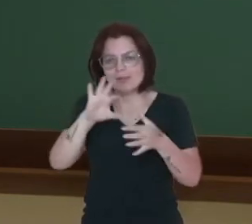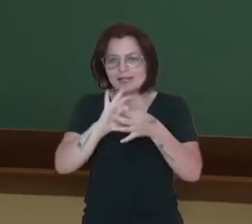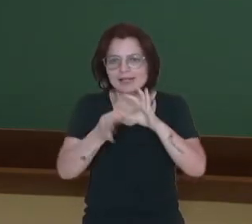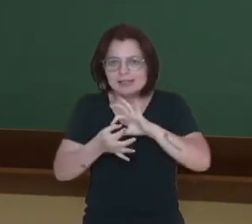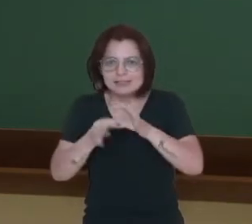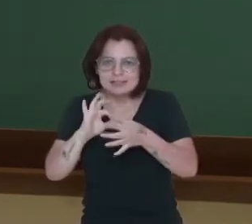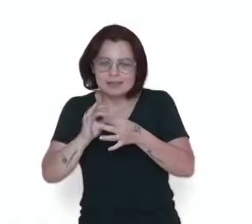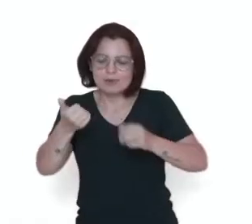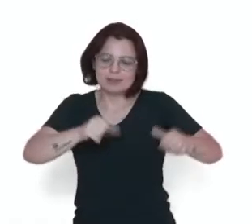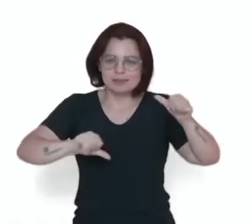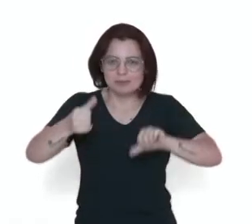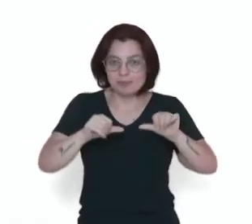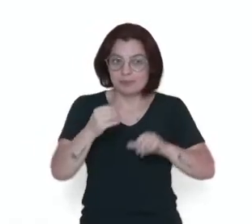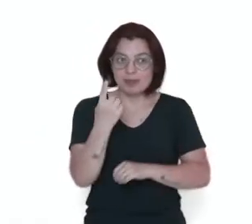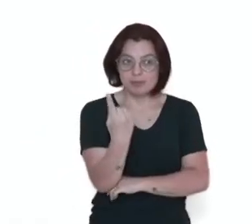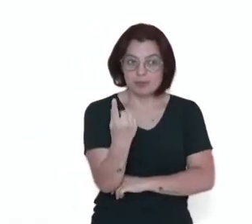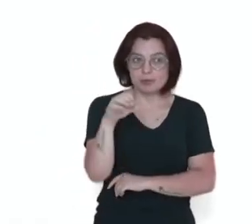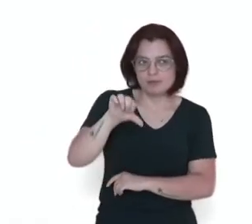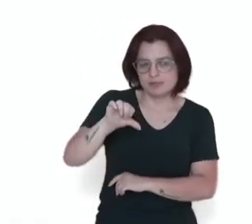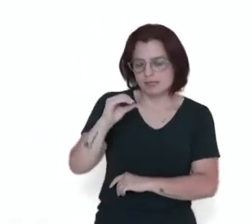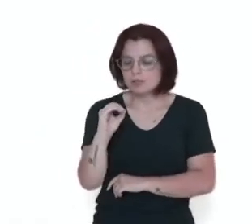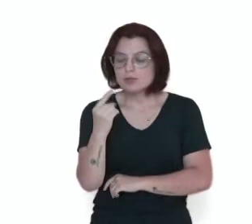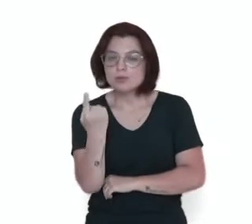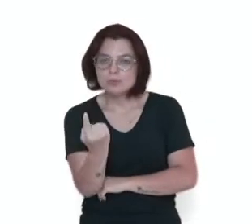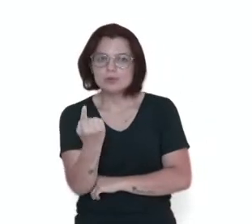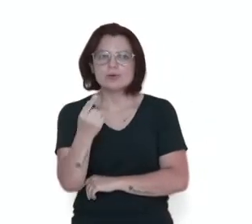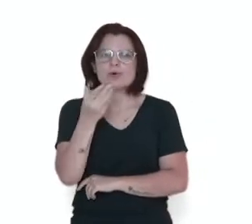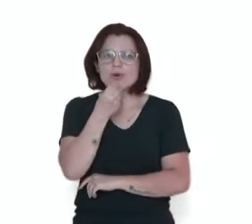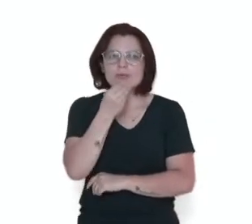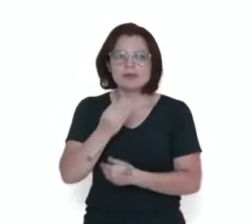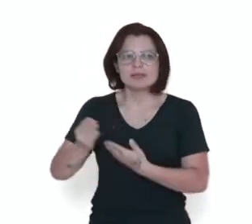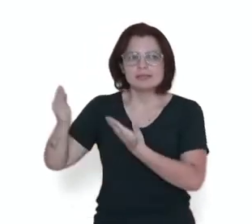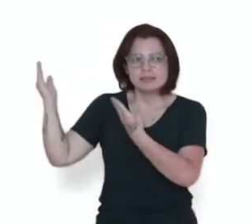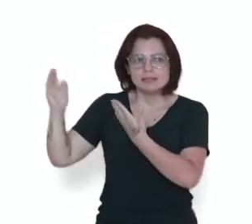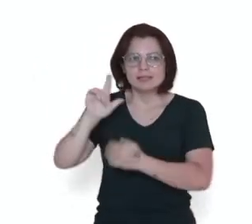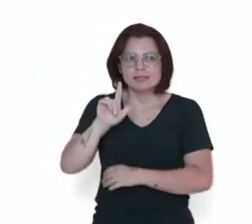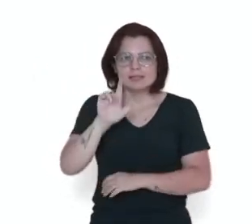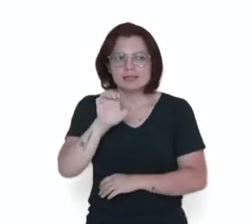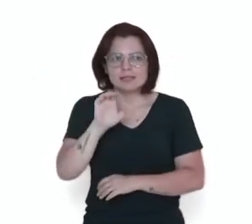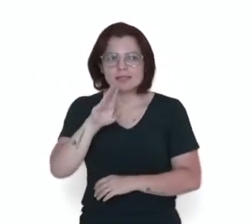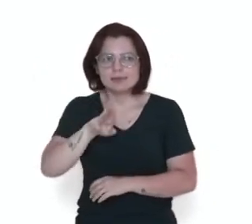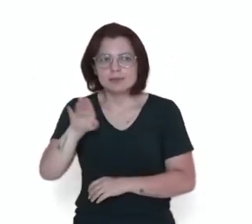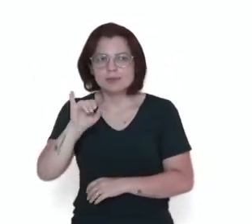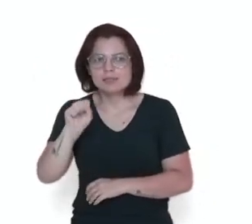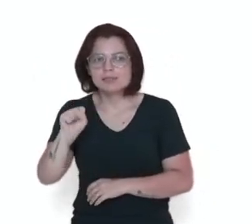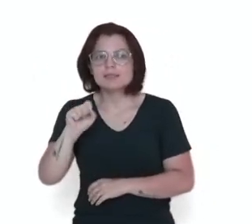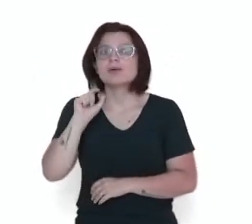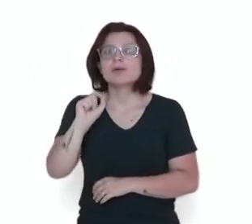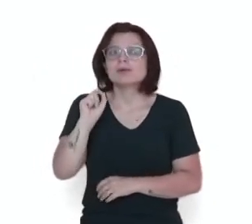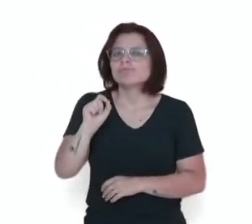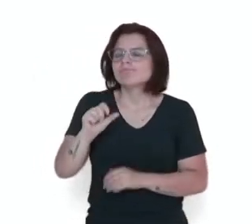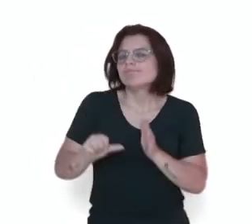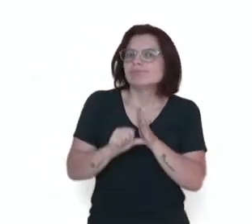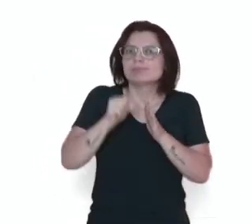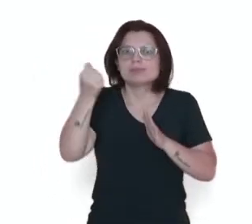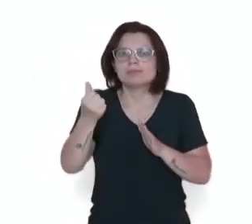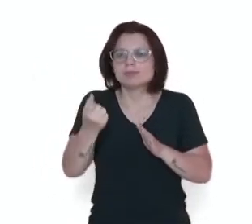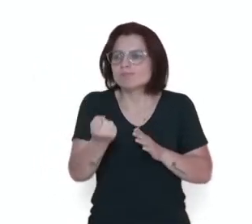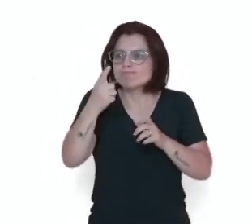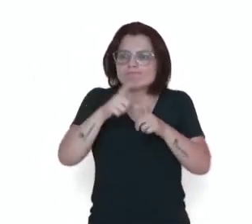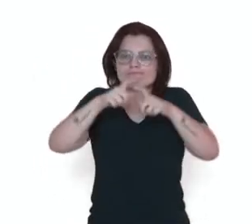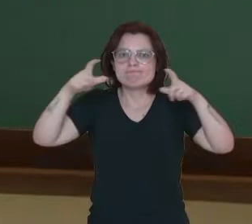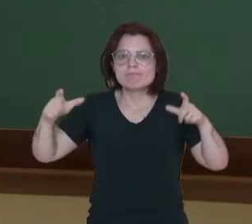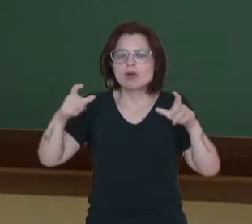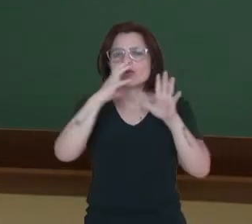Em 1901, o Lewis estabeleceu a primeira teoria de ligação química mais ampla, que agrupava todos os tipos